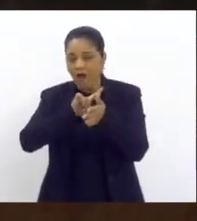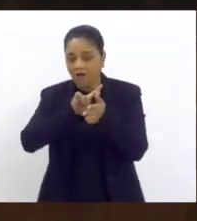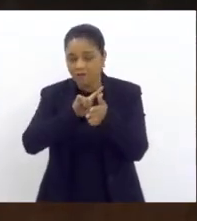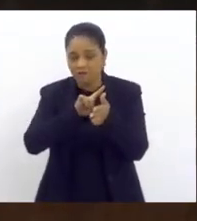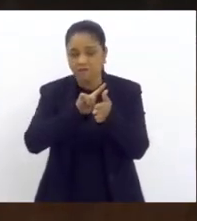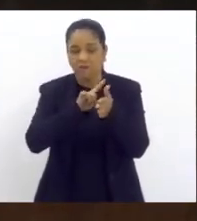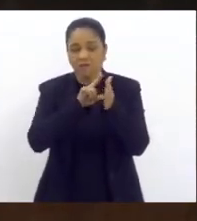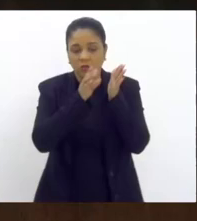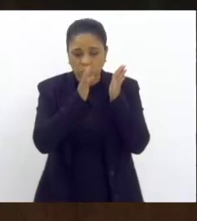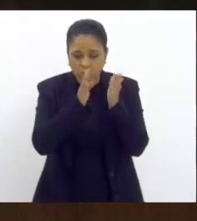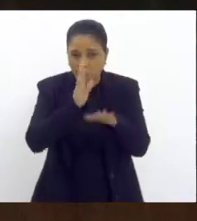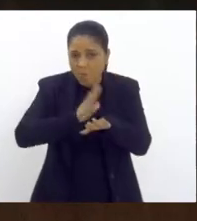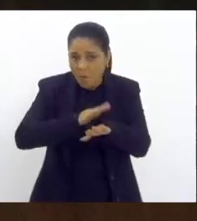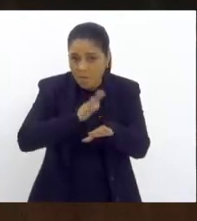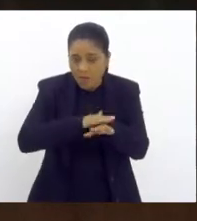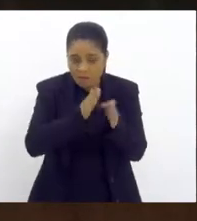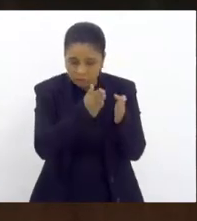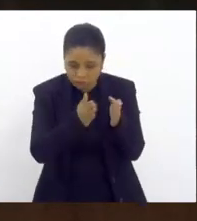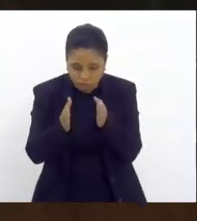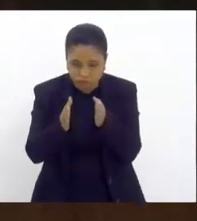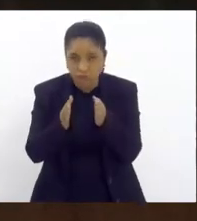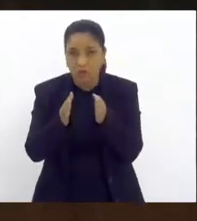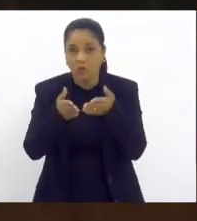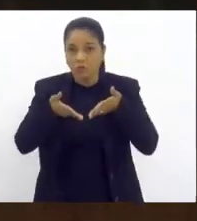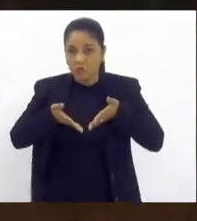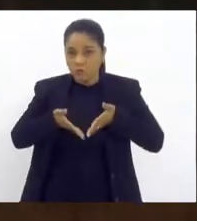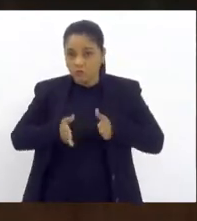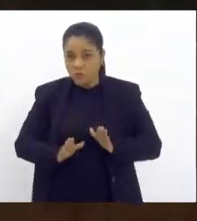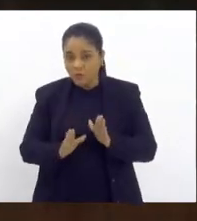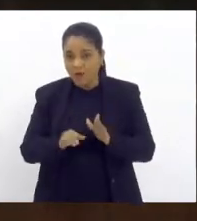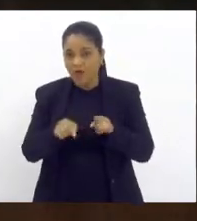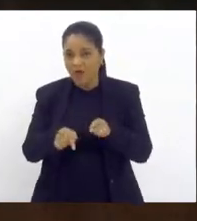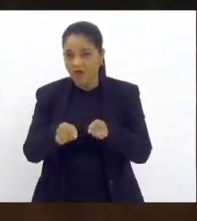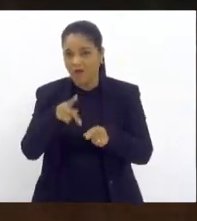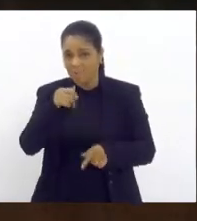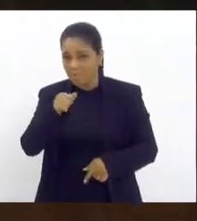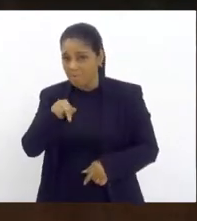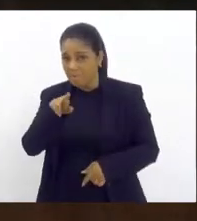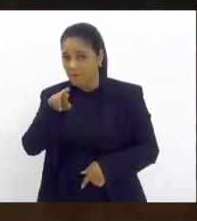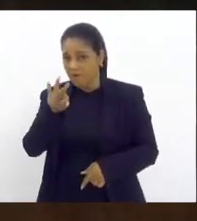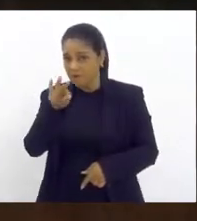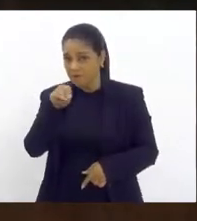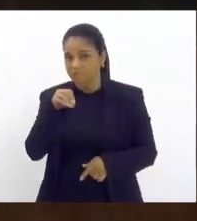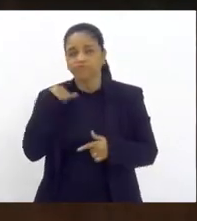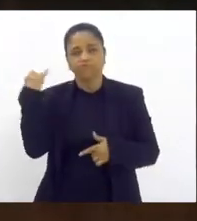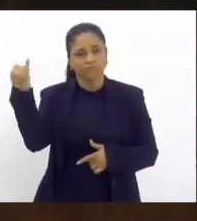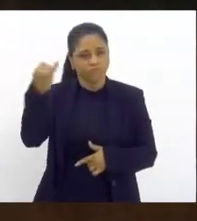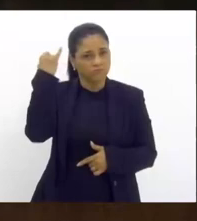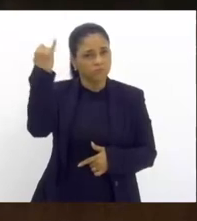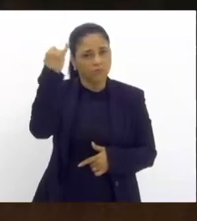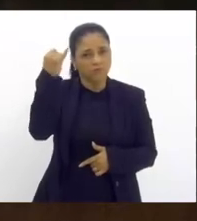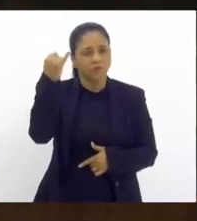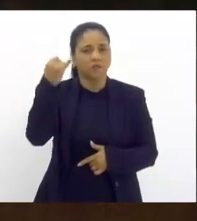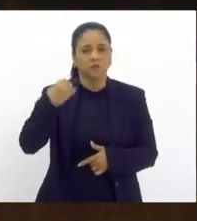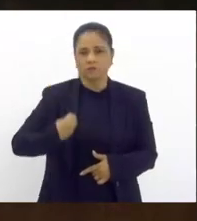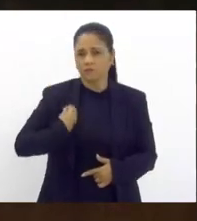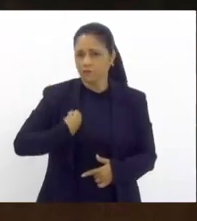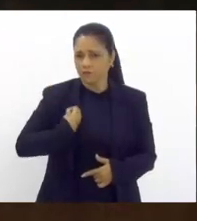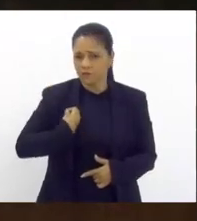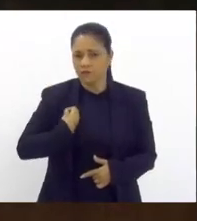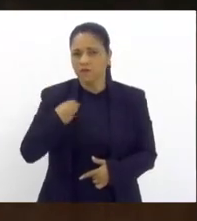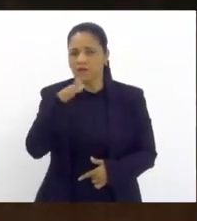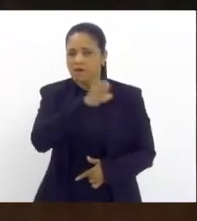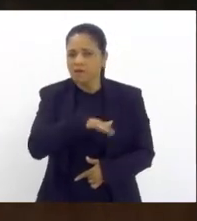e depois do parto, a gente vê, por exemplo, algo que é tão essencial e importante para a vida das nossas crianças,